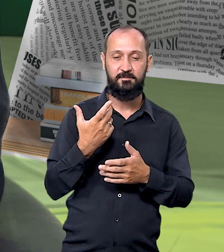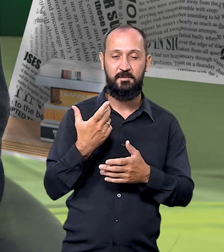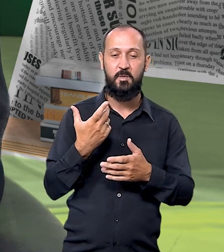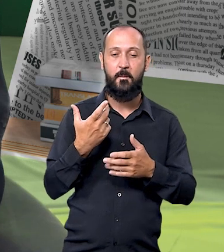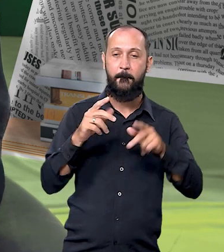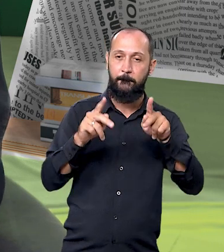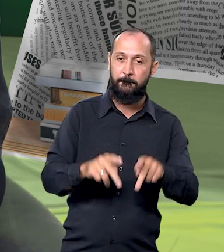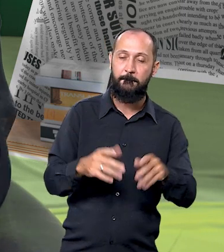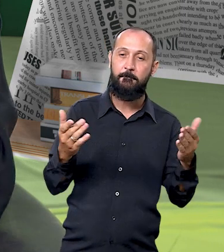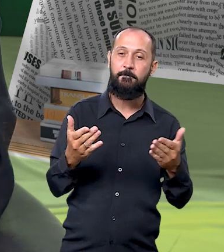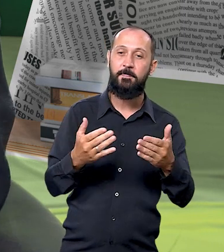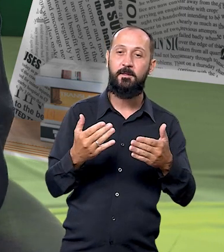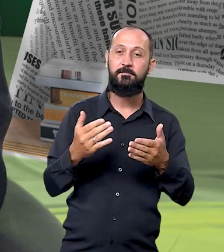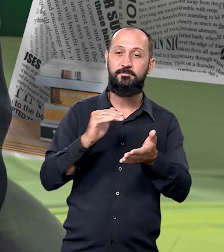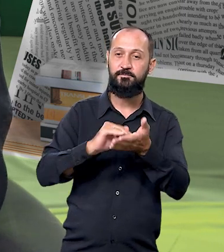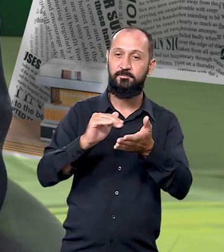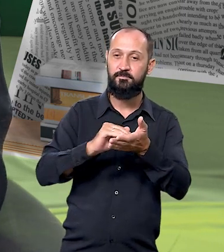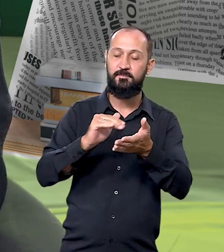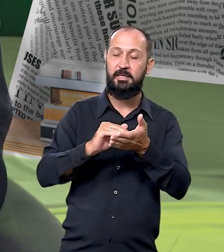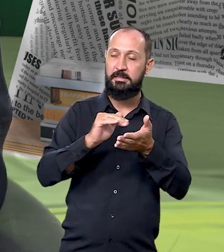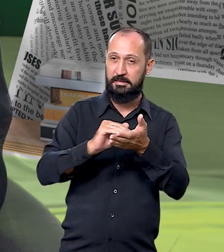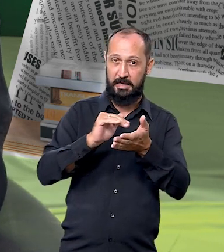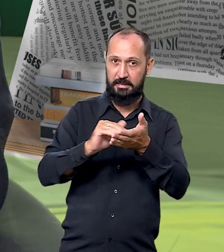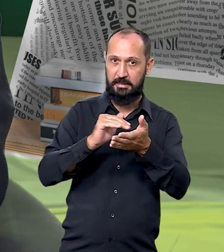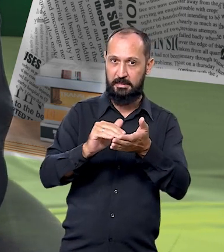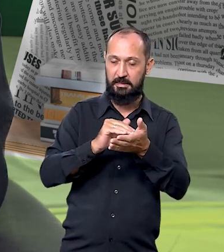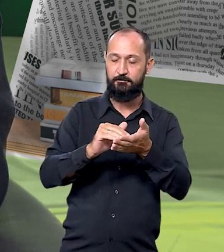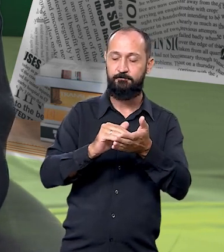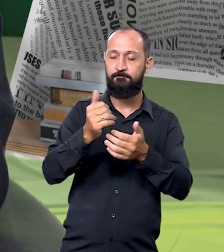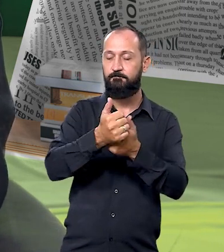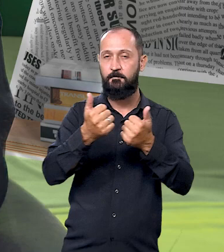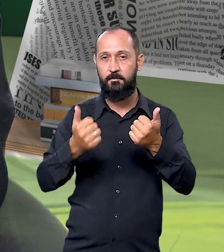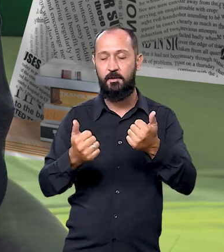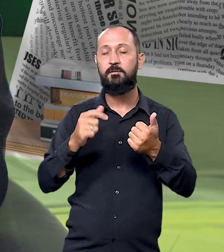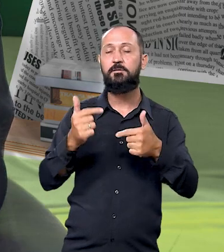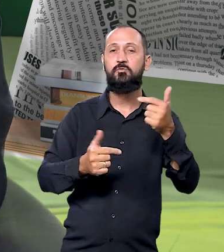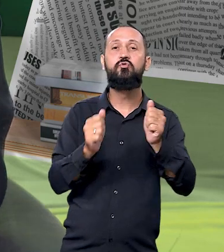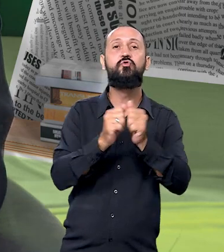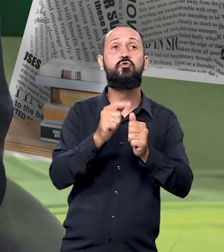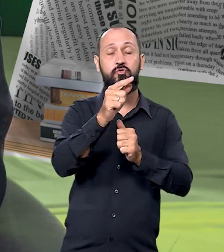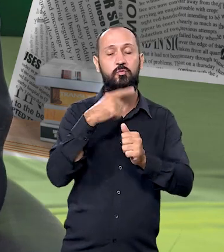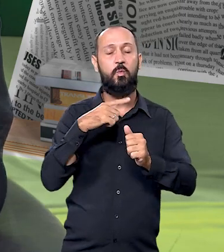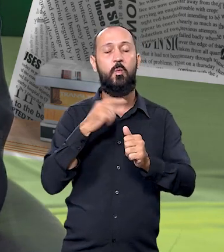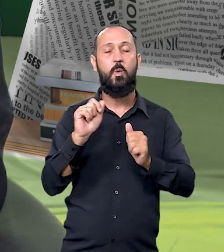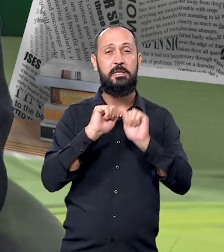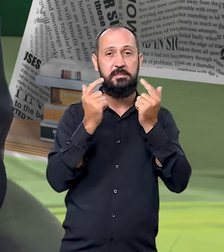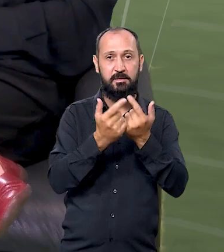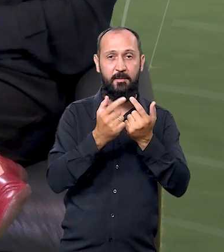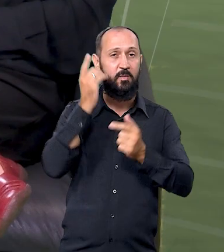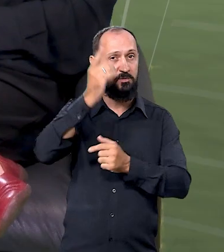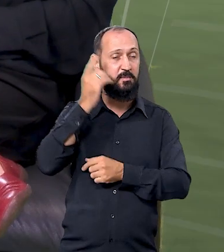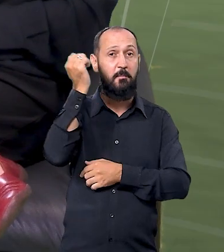gente, agora, por exemplo, na Subsecretaria de Política para as Mulheres, nós estamos organizando com a bancada feminina da Assembleia